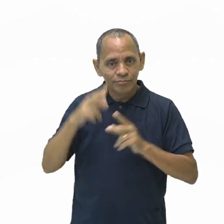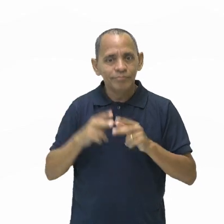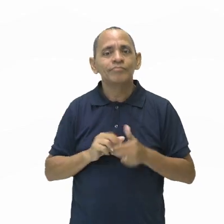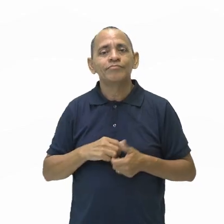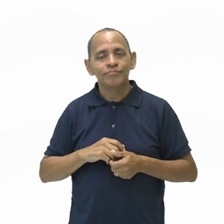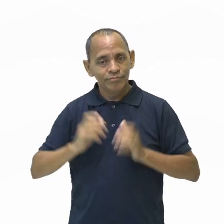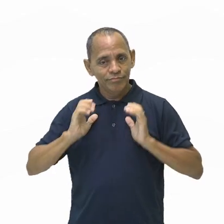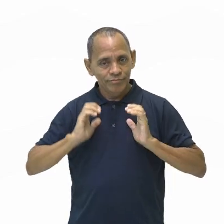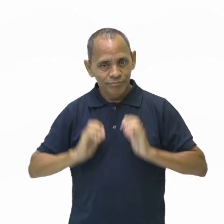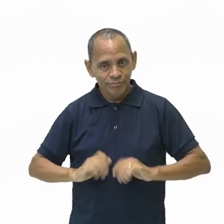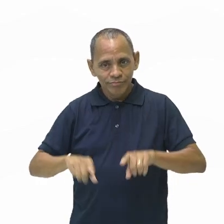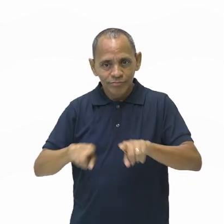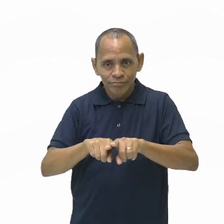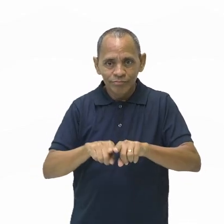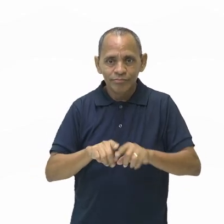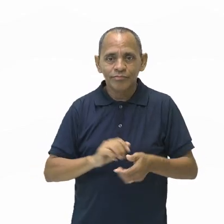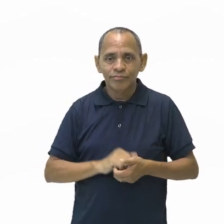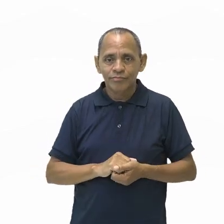ali,